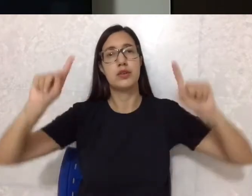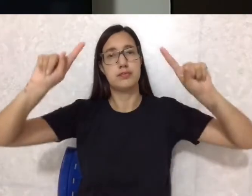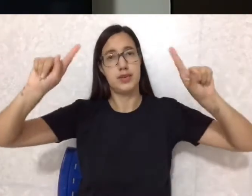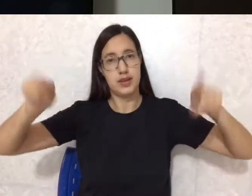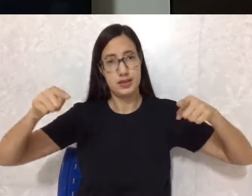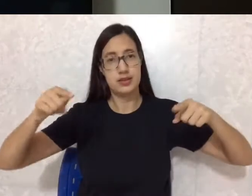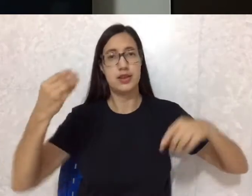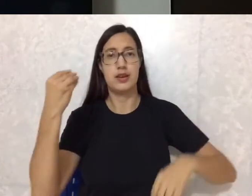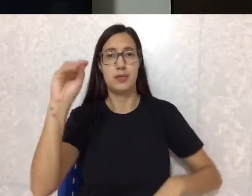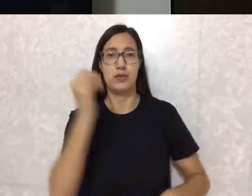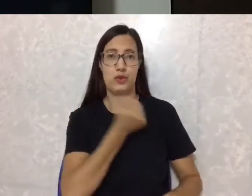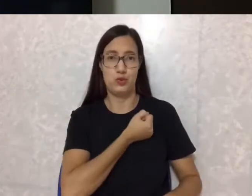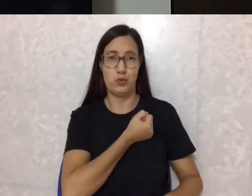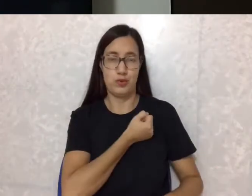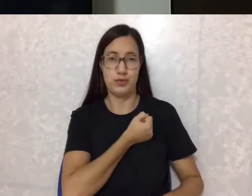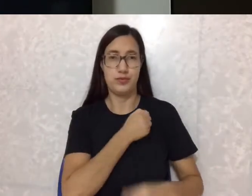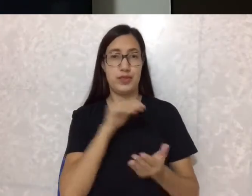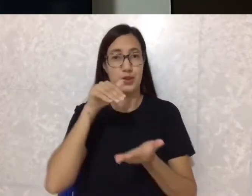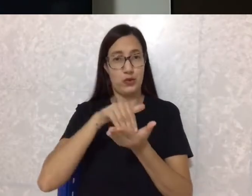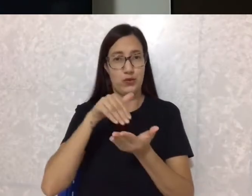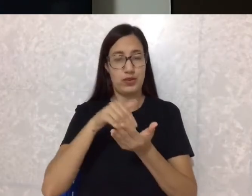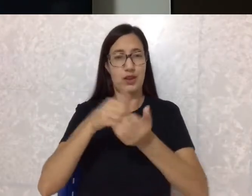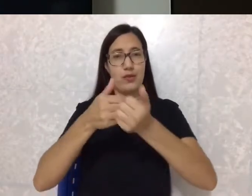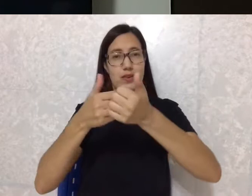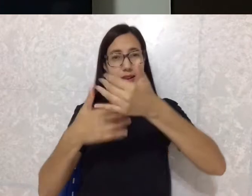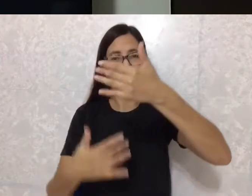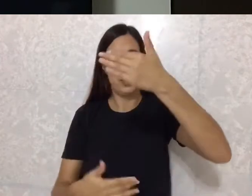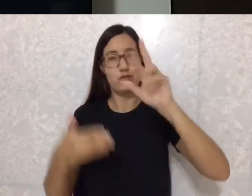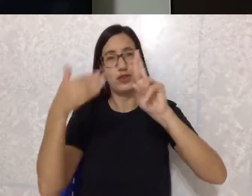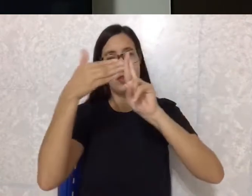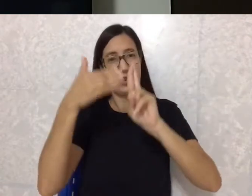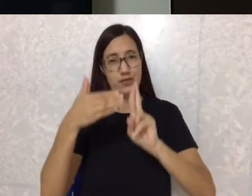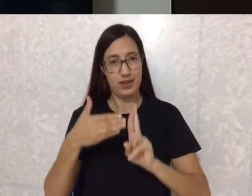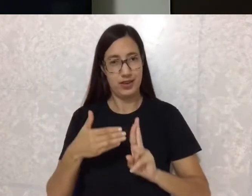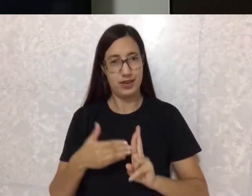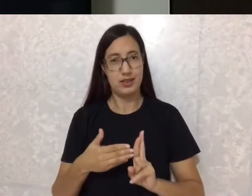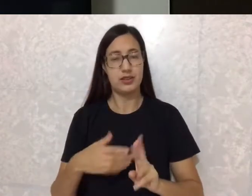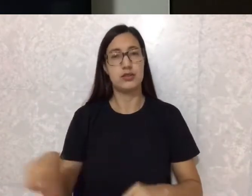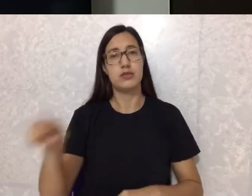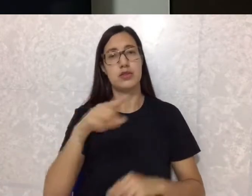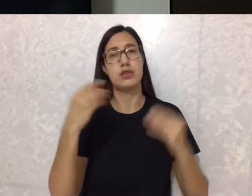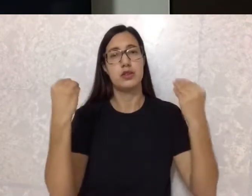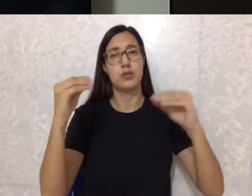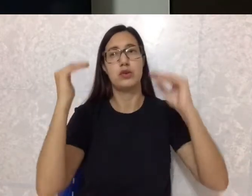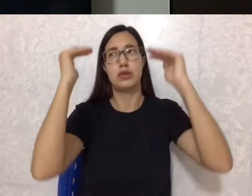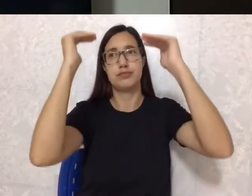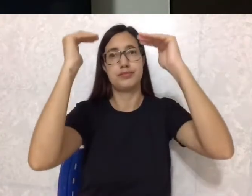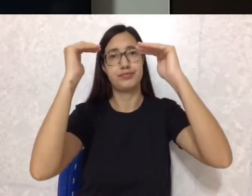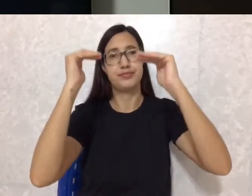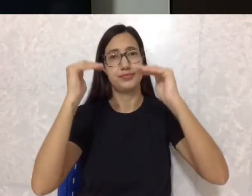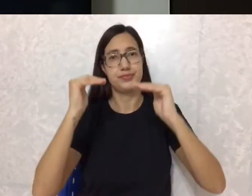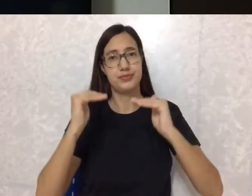parênteses, e no final, na lista de referências, que é aquele elemento pós-textual lá no final do documento, você colocar a sequência numerada